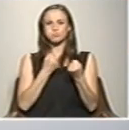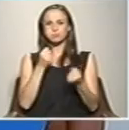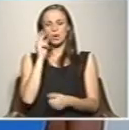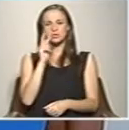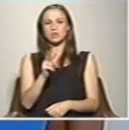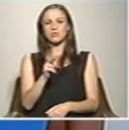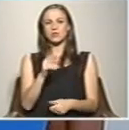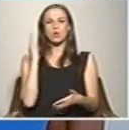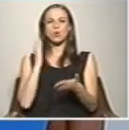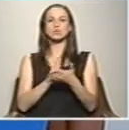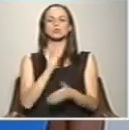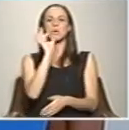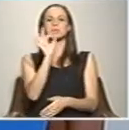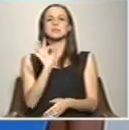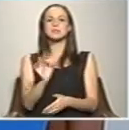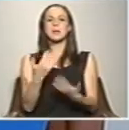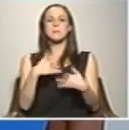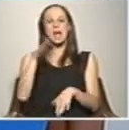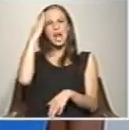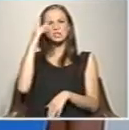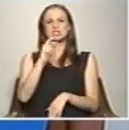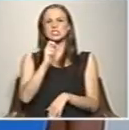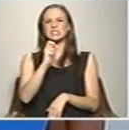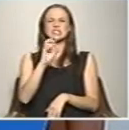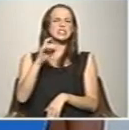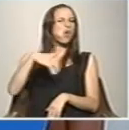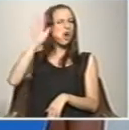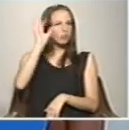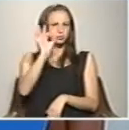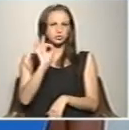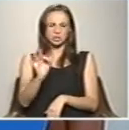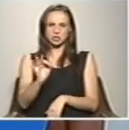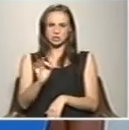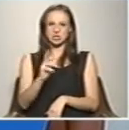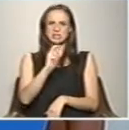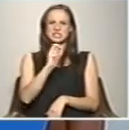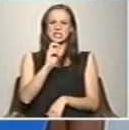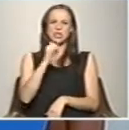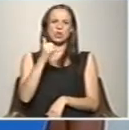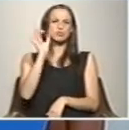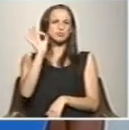última percentagem, mas são, julgo que 30 e muitos por cento, muito mais que 32%,